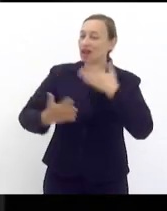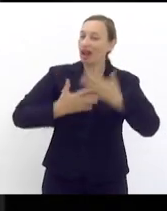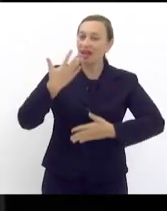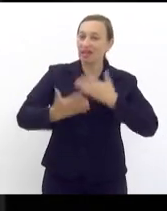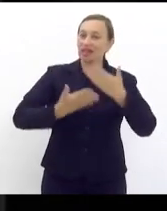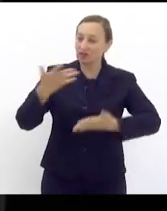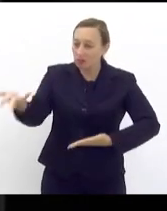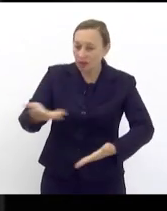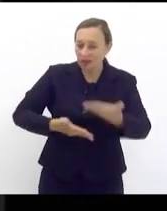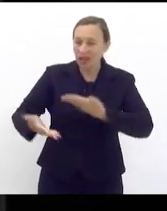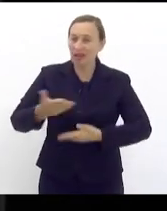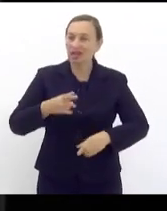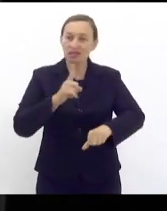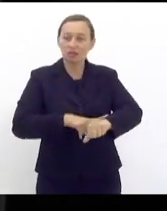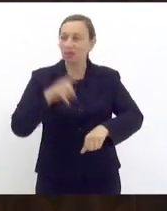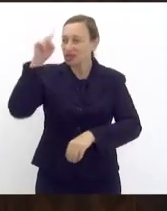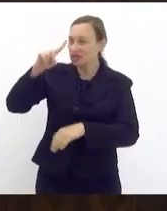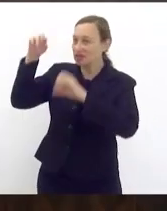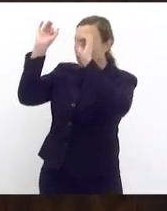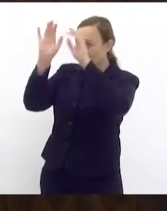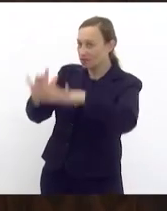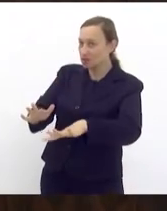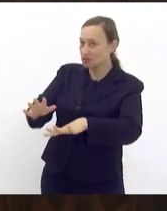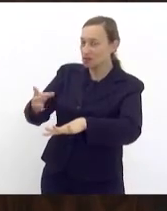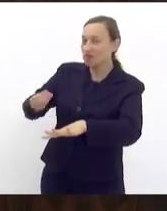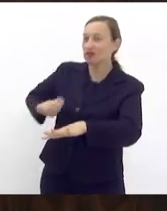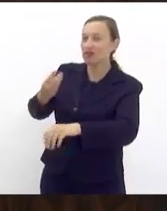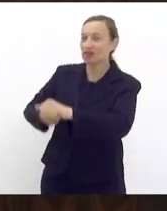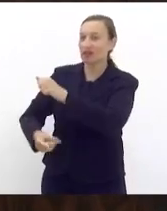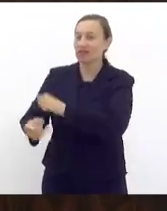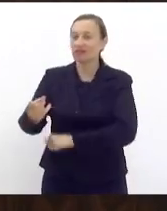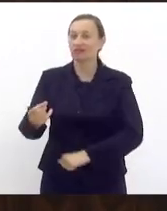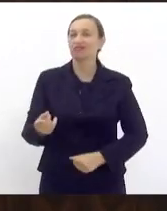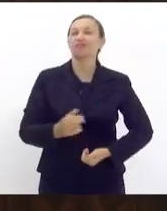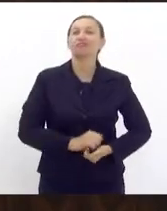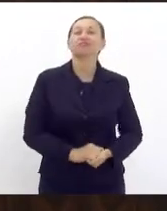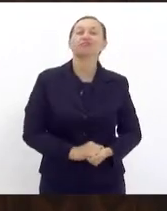com vocês esse momento. Deus te abençoe. Vida longa, amigo.